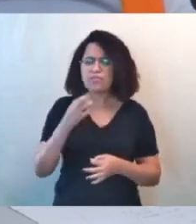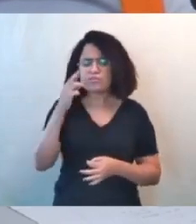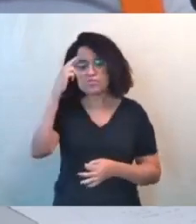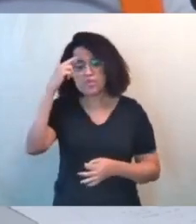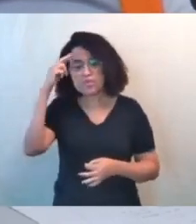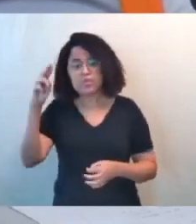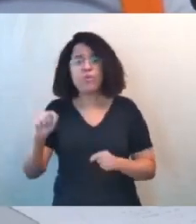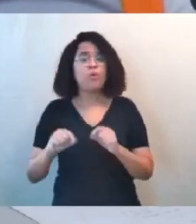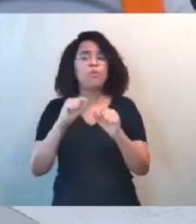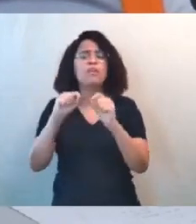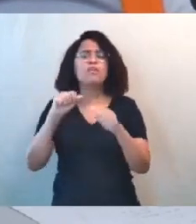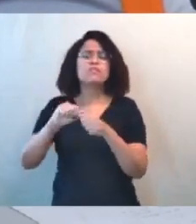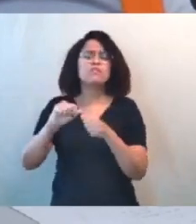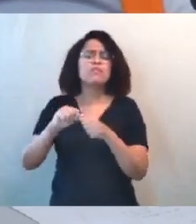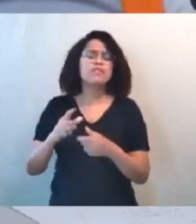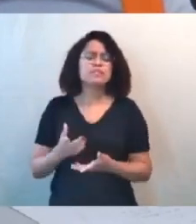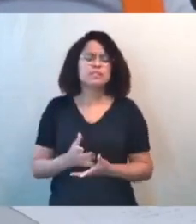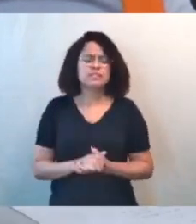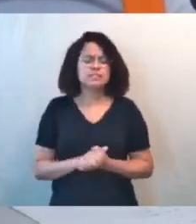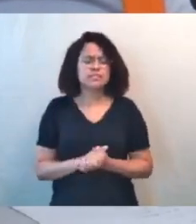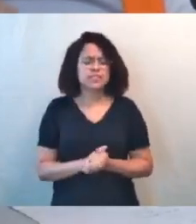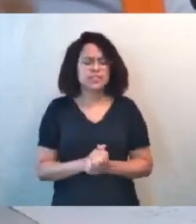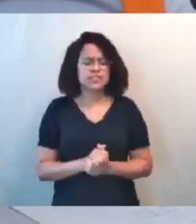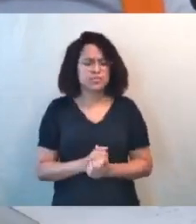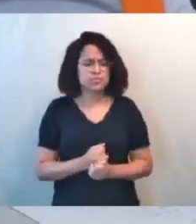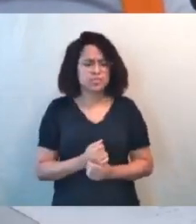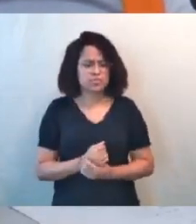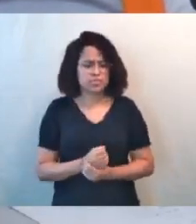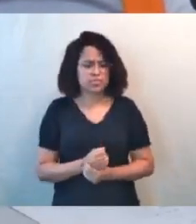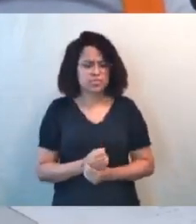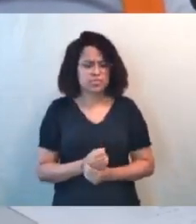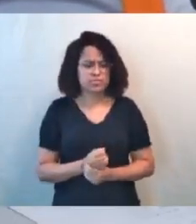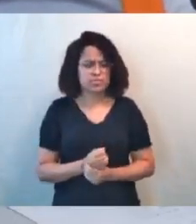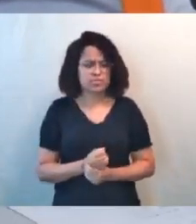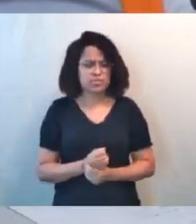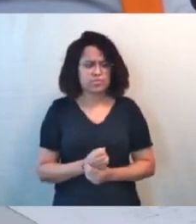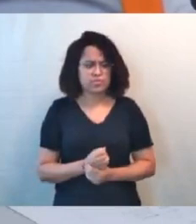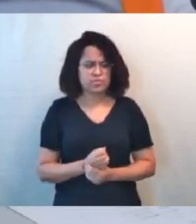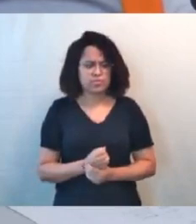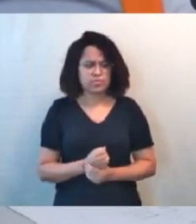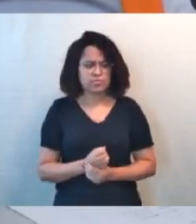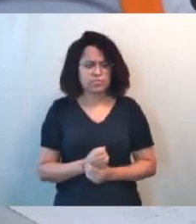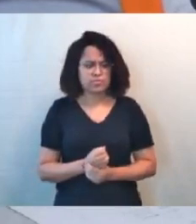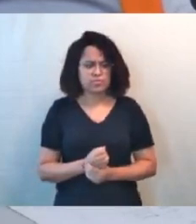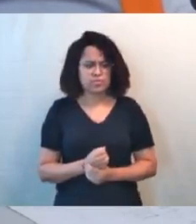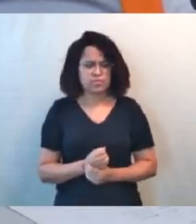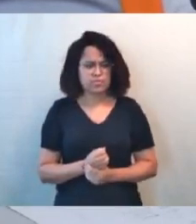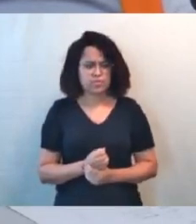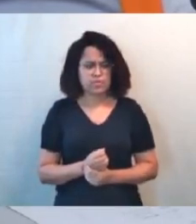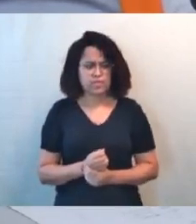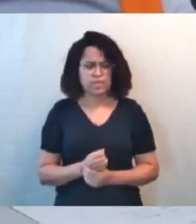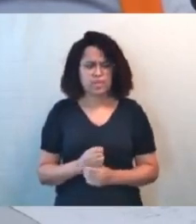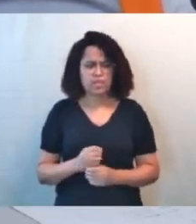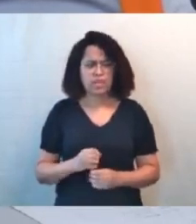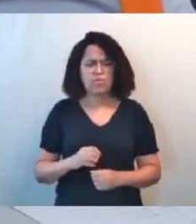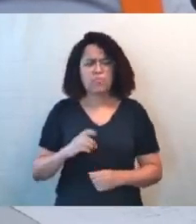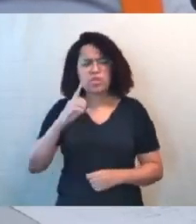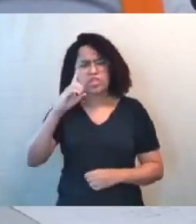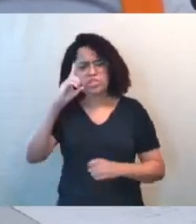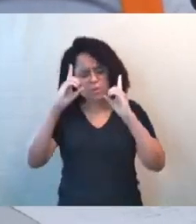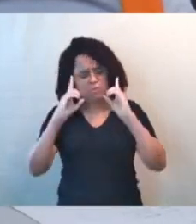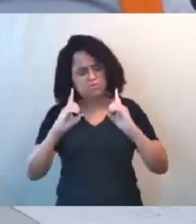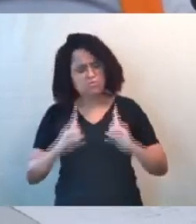para o transporte público? Qual é a resposta que o senhor vai dar para mim, para me falar para as pessoas com deficiência que vai melhorar o transporte,